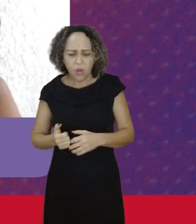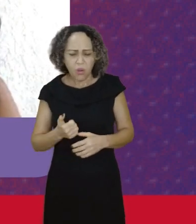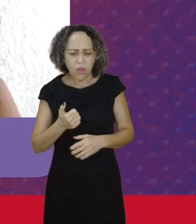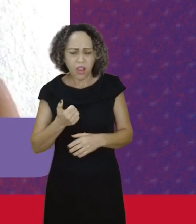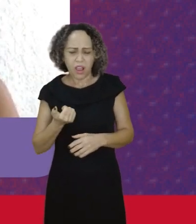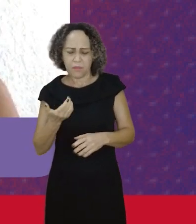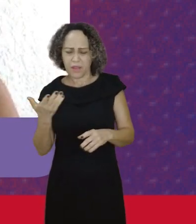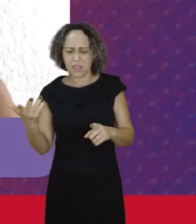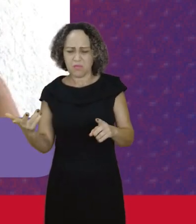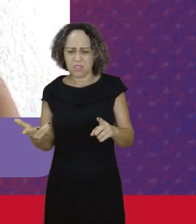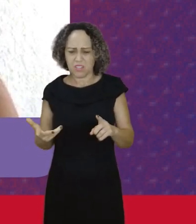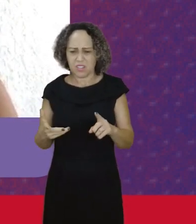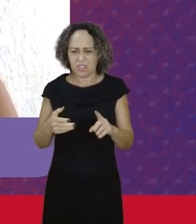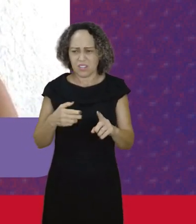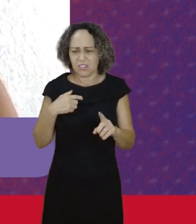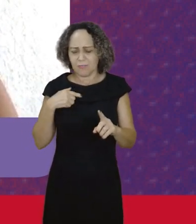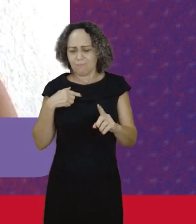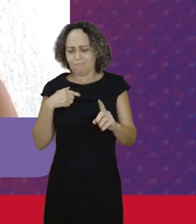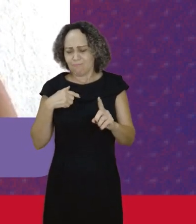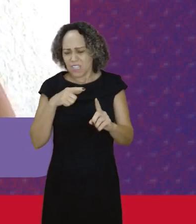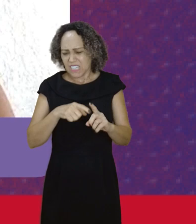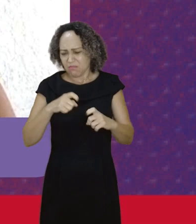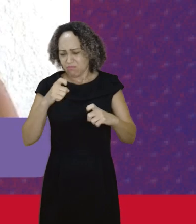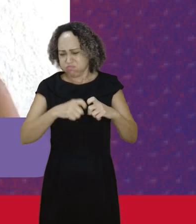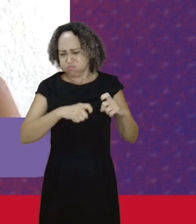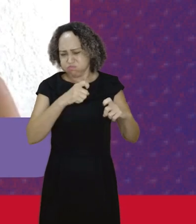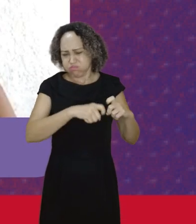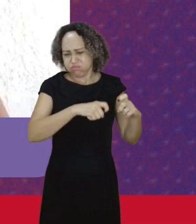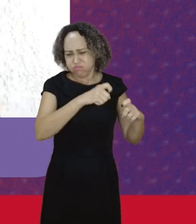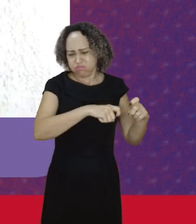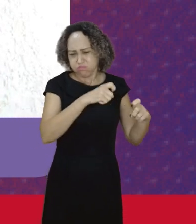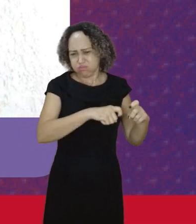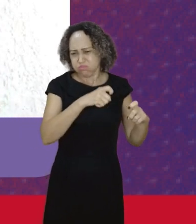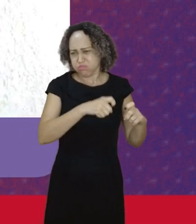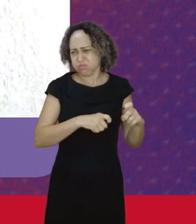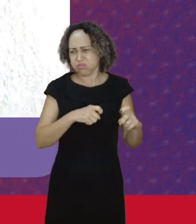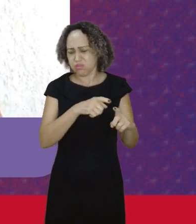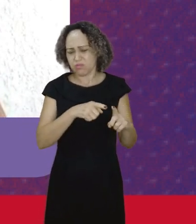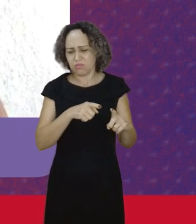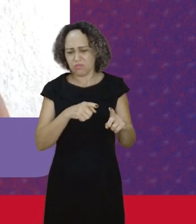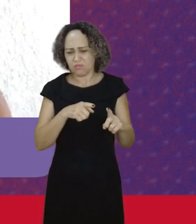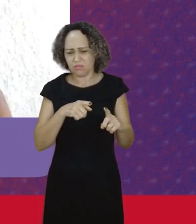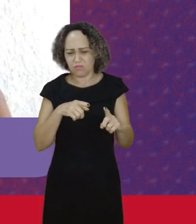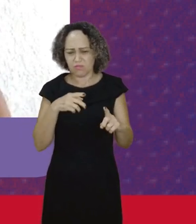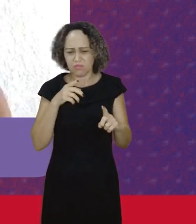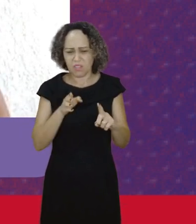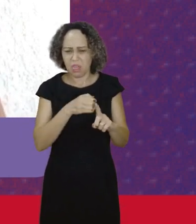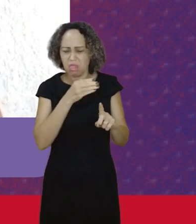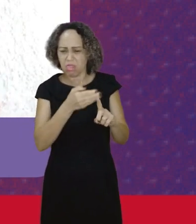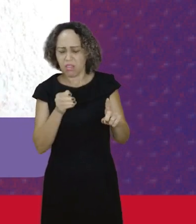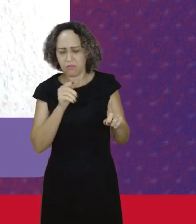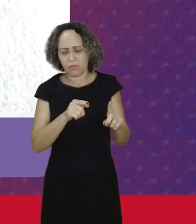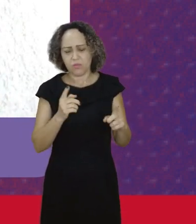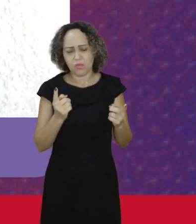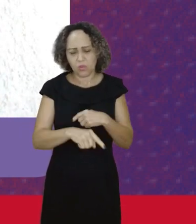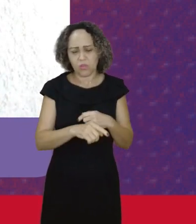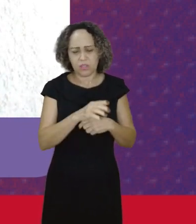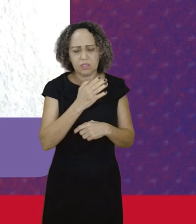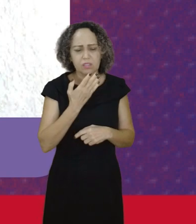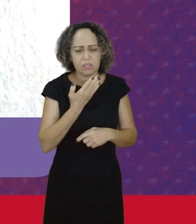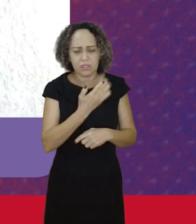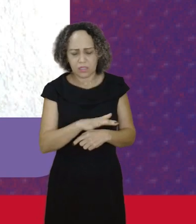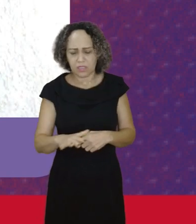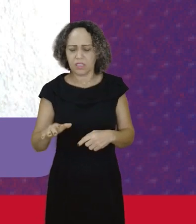acontecem no ambiente doméstico, né? Então, realmente, é comprovado que a escola tem um papel muito importante